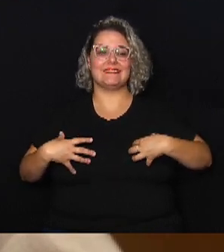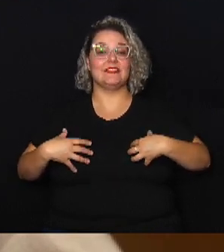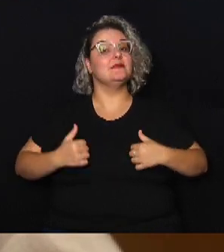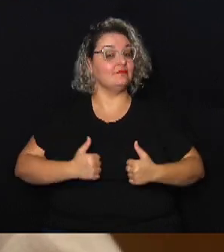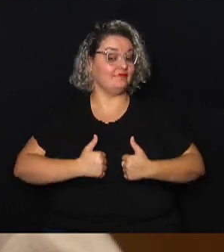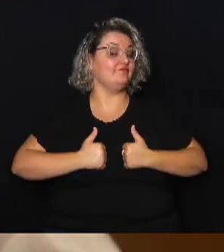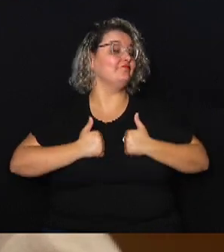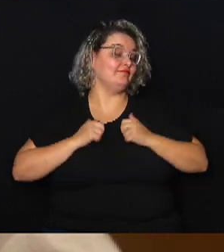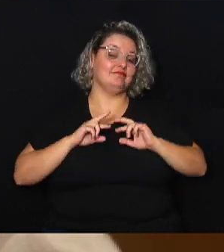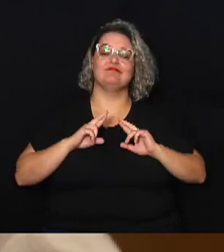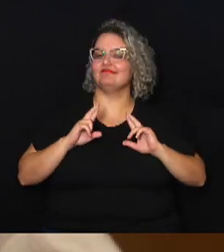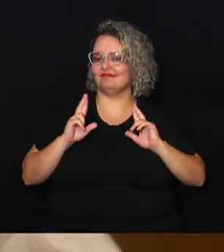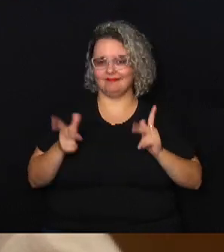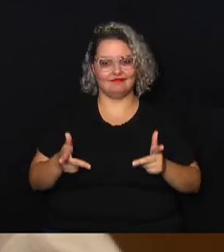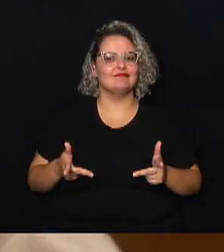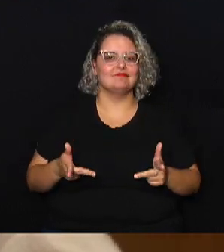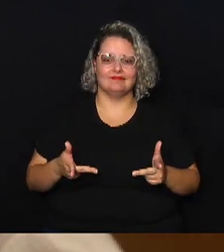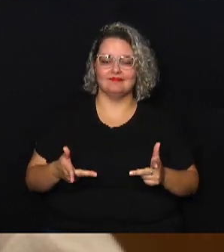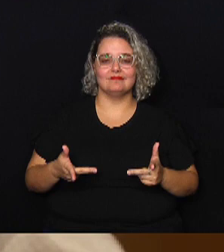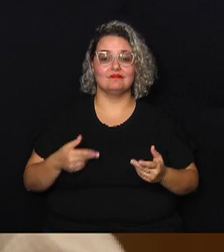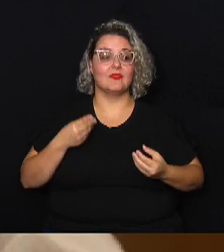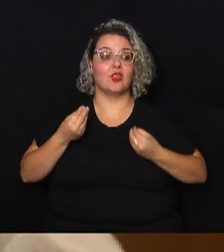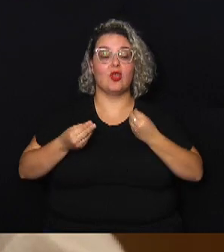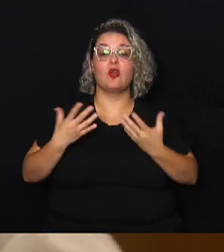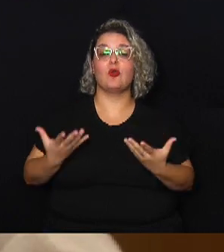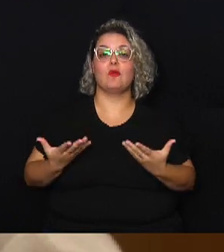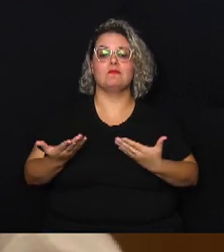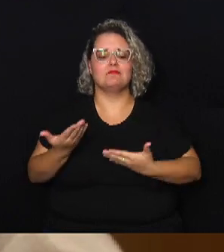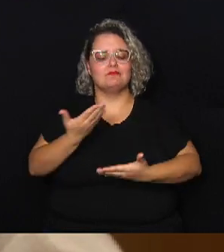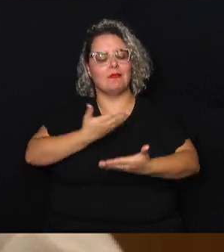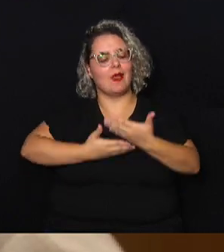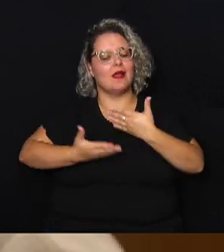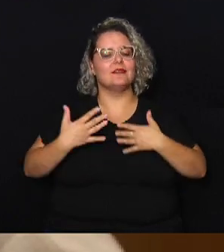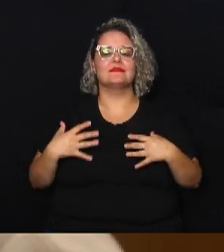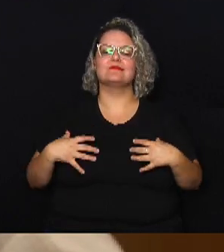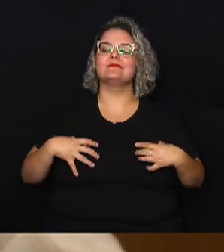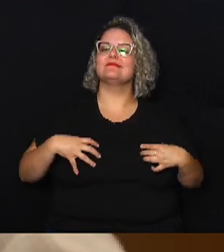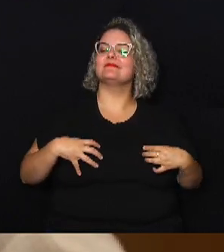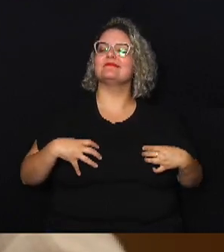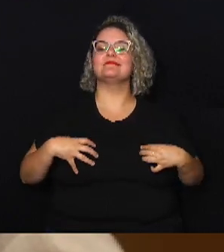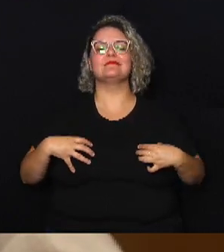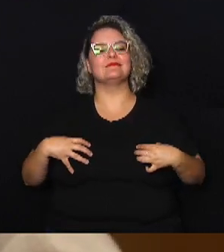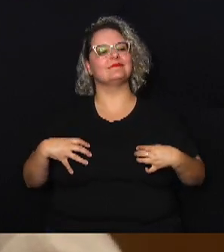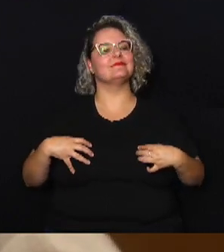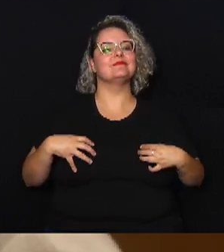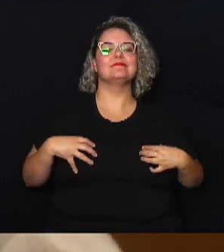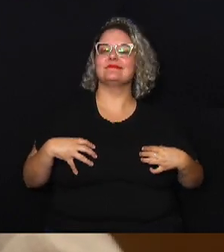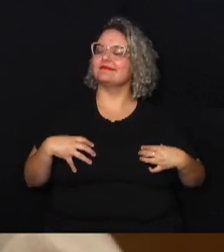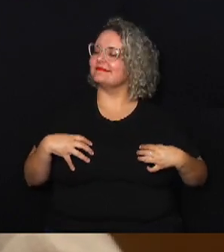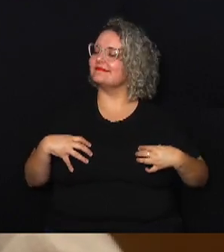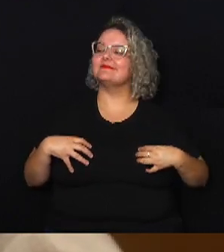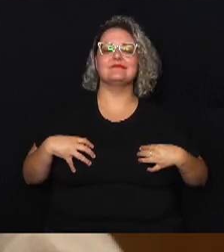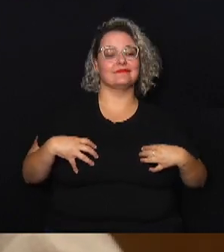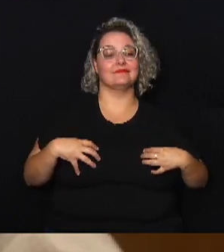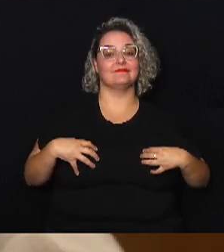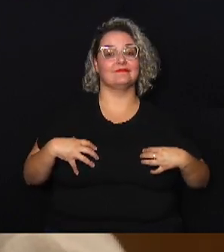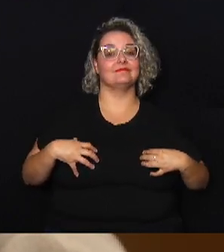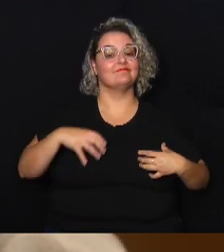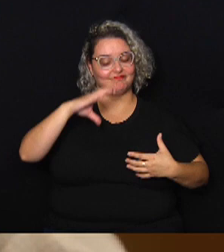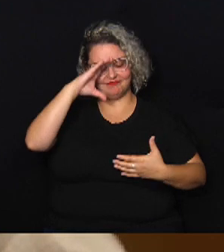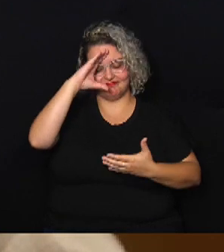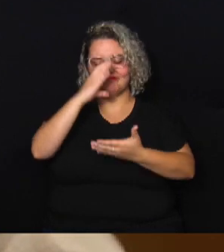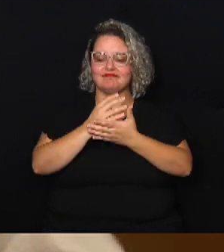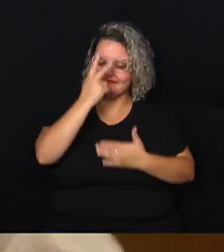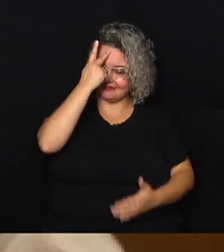ela muda como ela se interage com o mundo, ela interage com os outros, ela ganha autoconfiança.